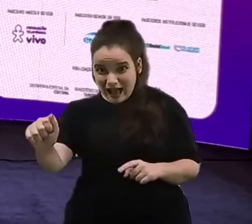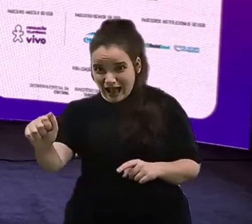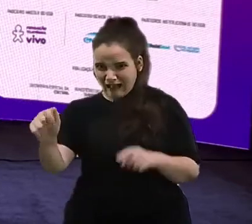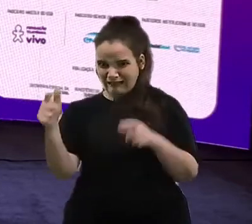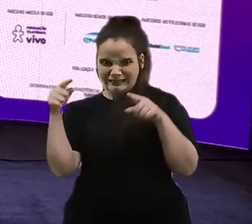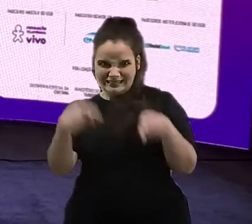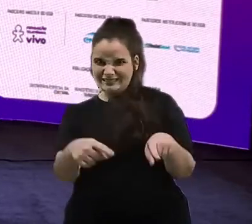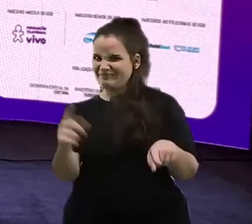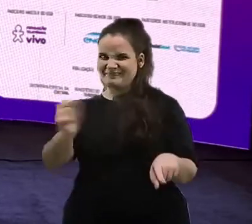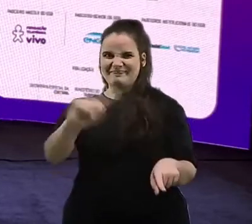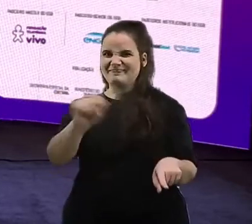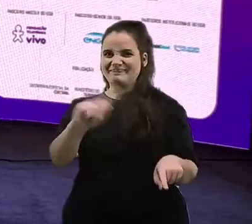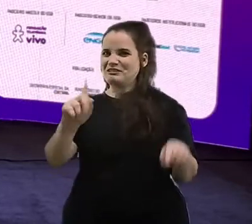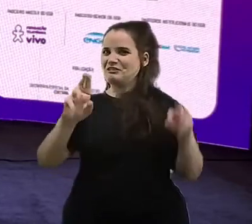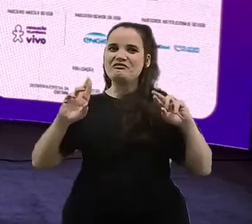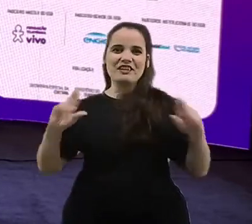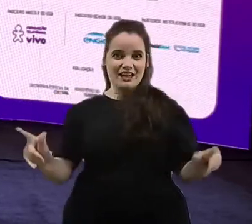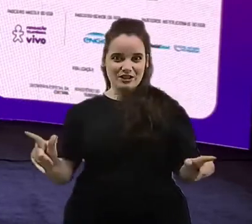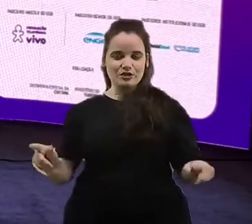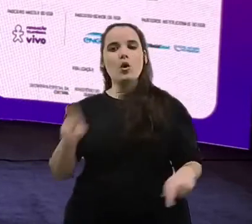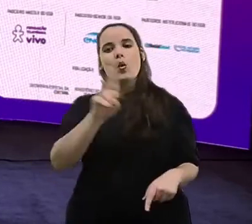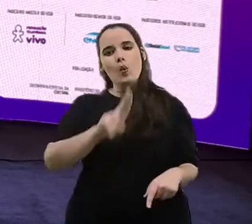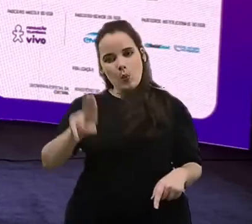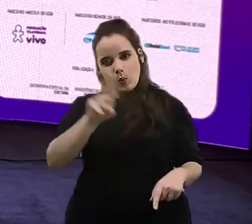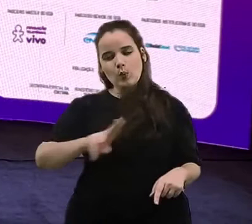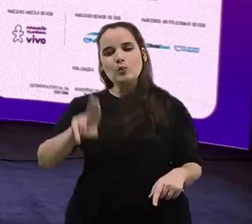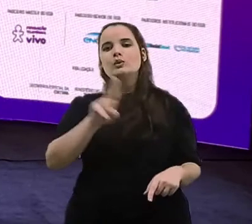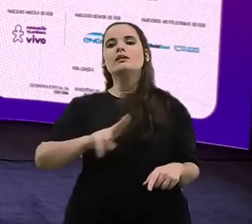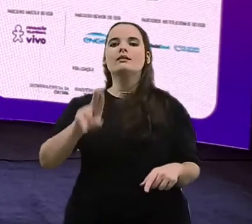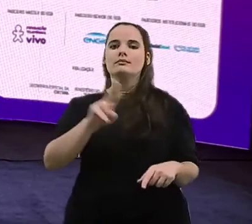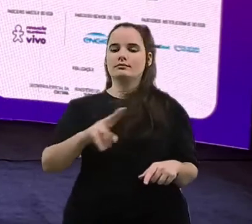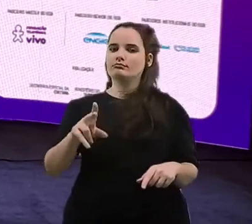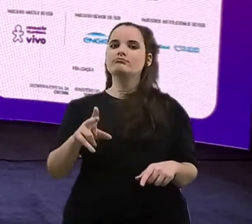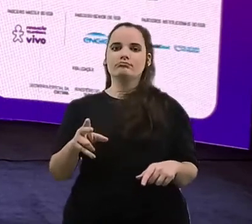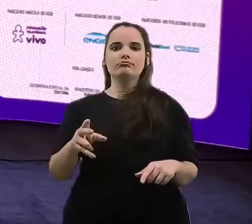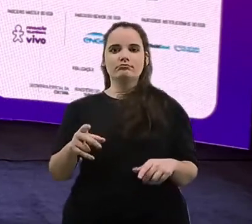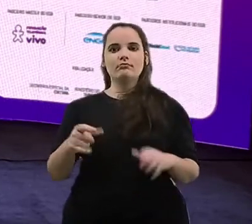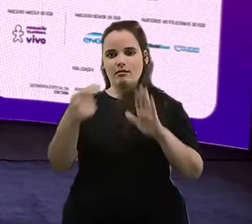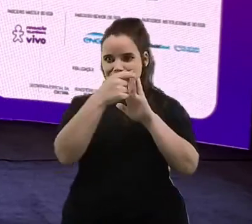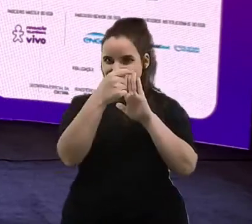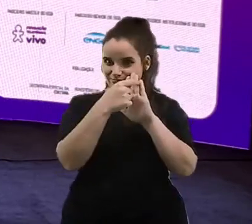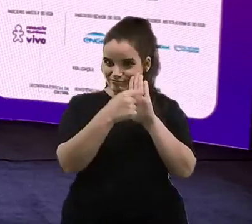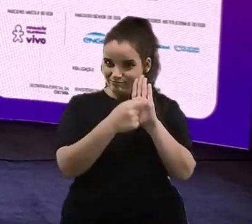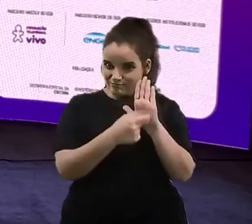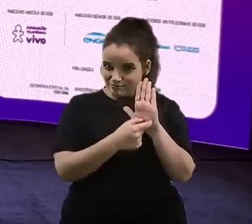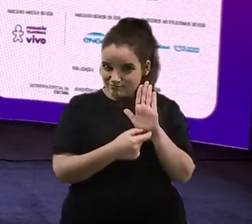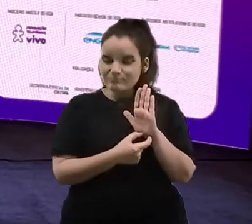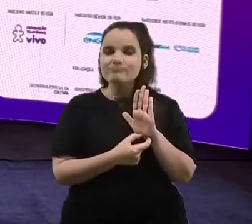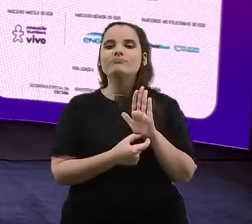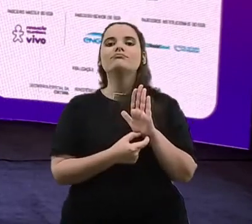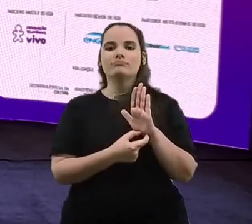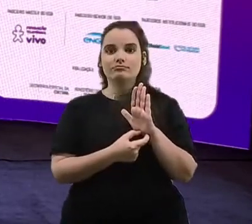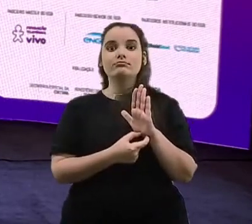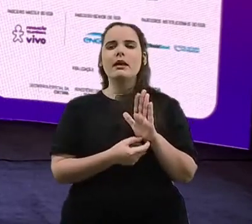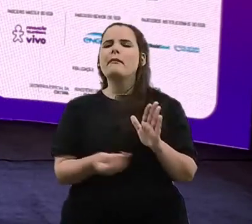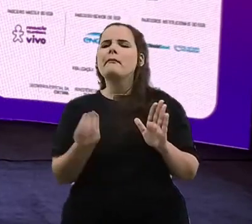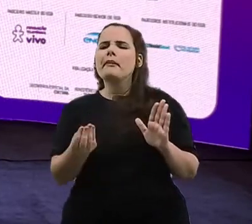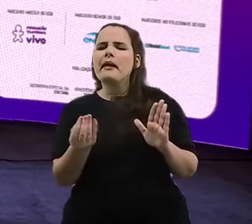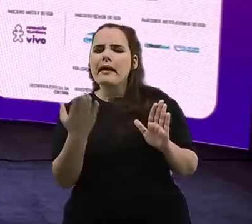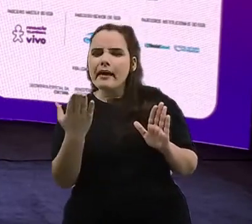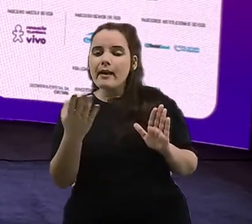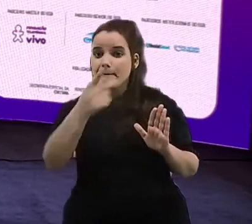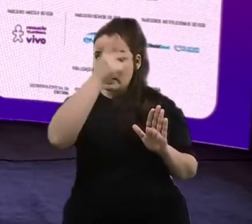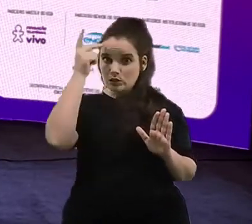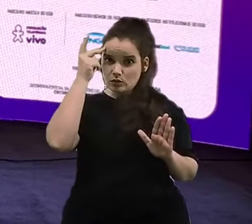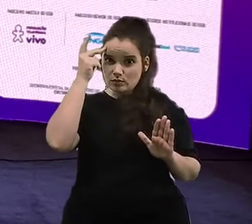utilizamos algoritmos, utilizamos programas de computador que são programados por pessoas